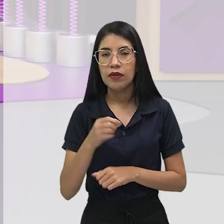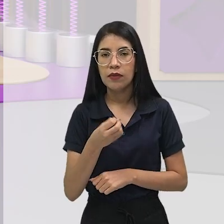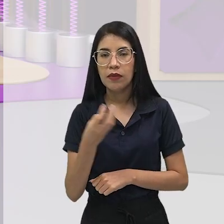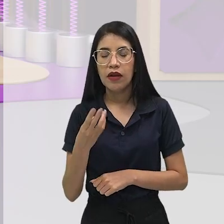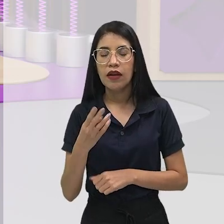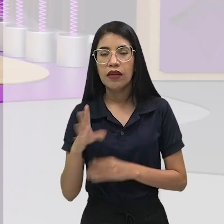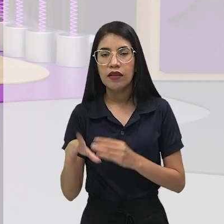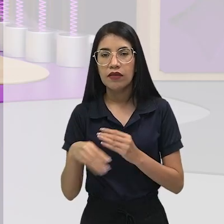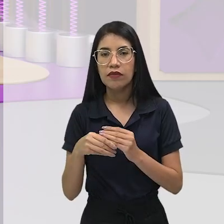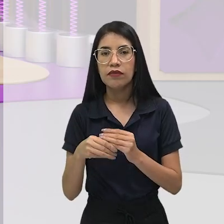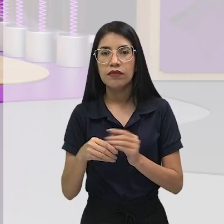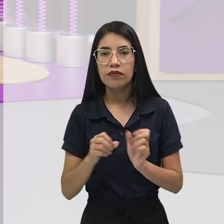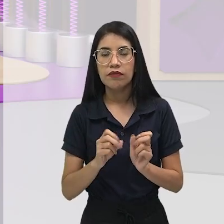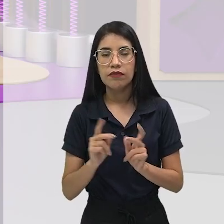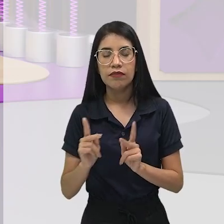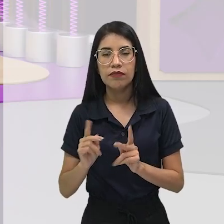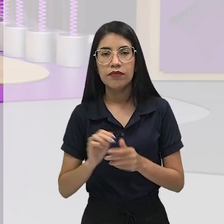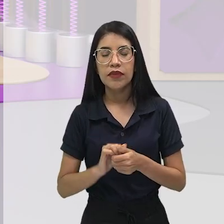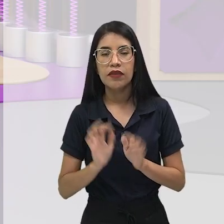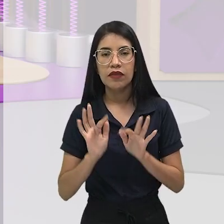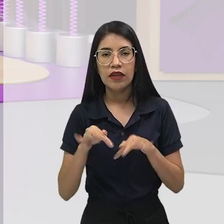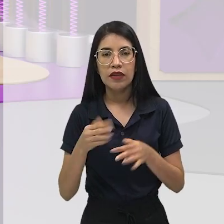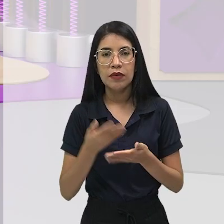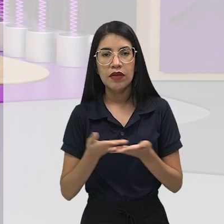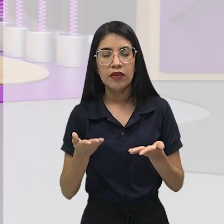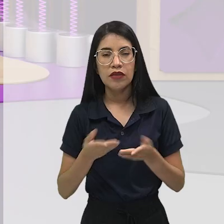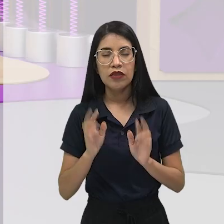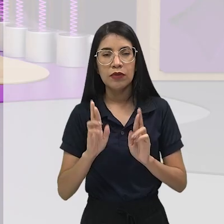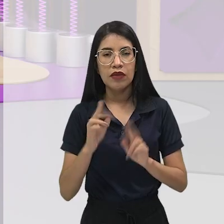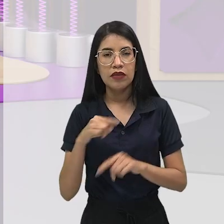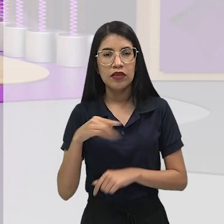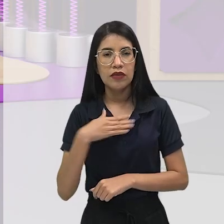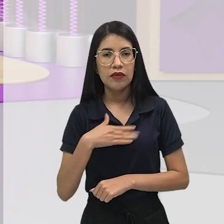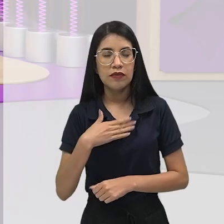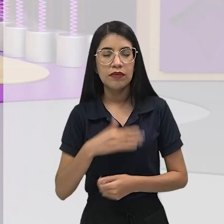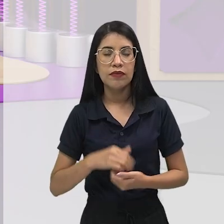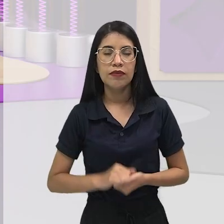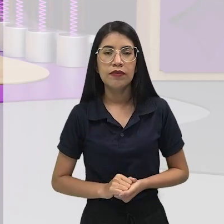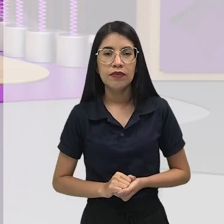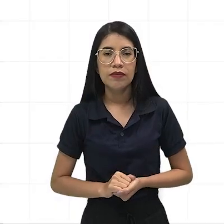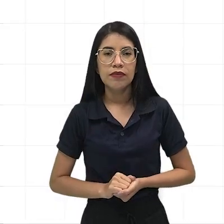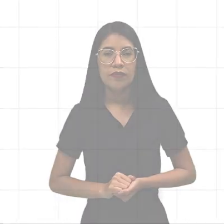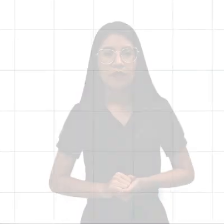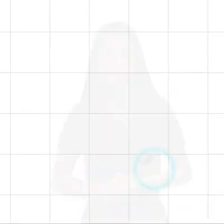composta. Eu vou ficando por aqui, espero que vocês tenham gostado.